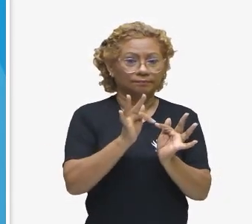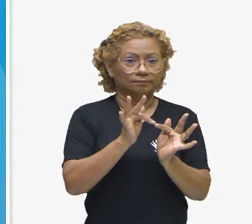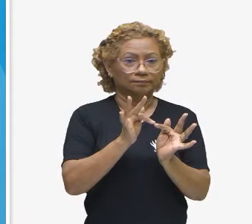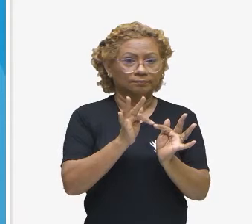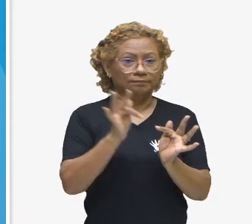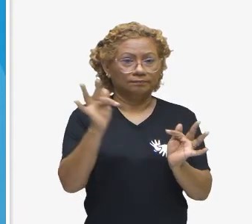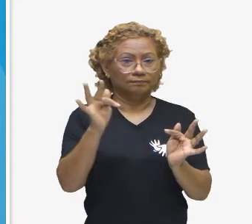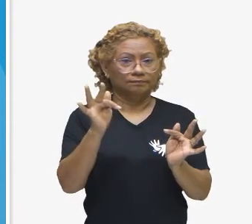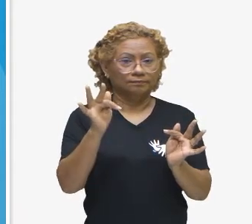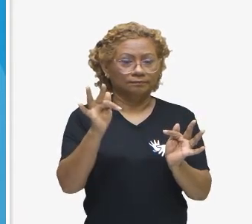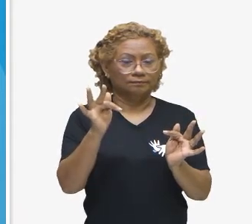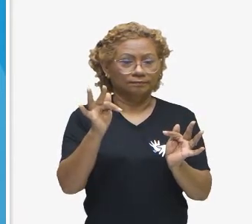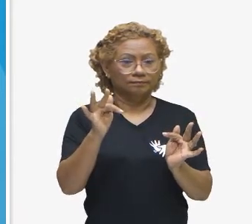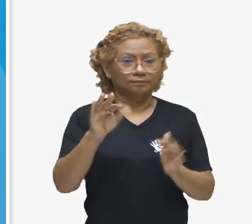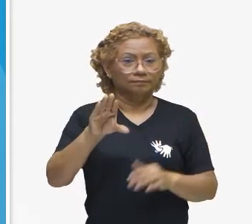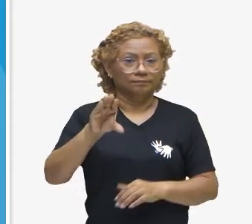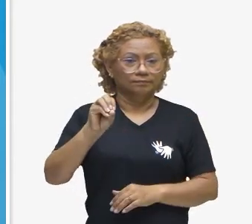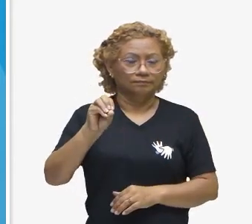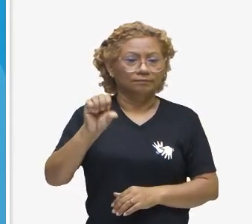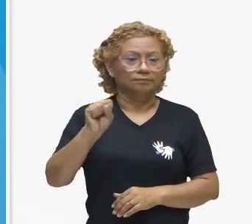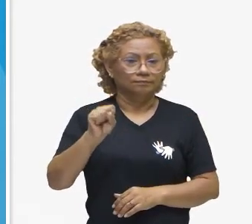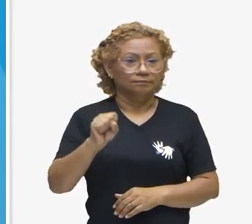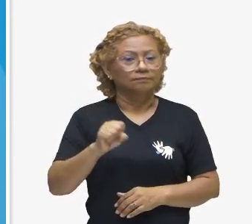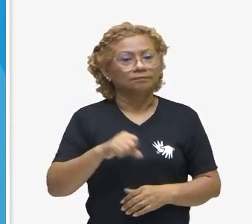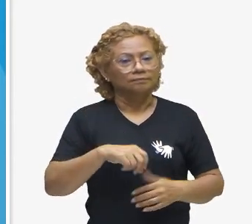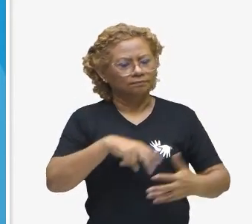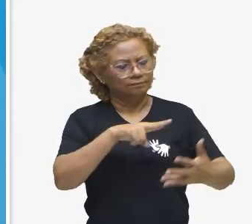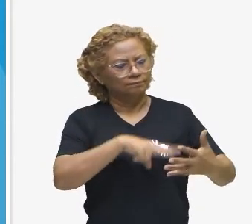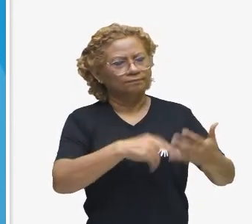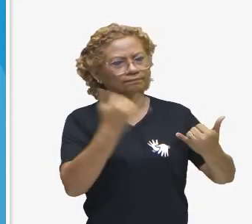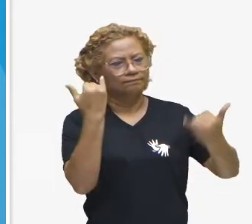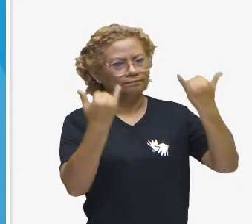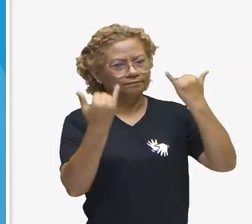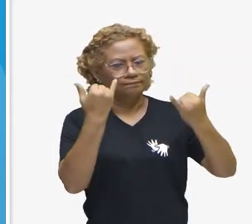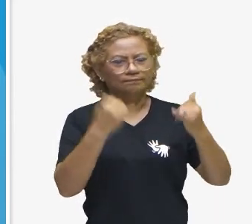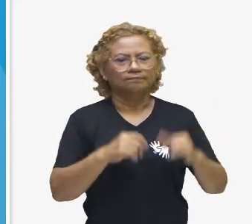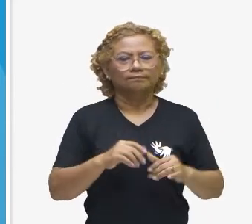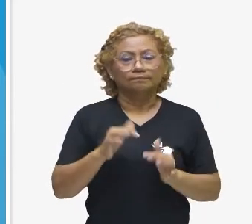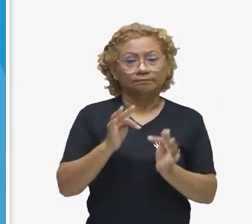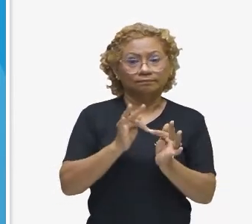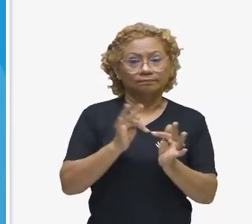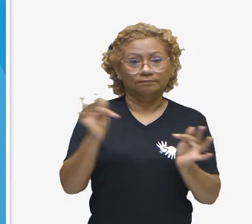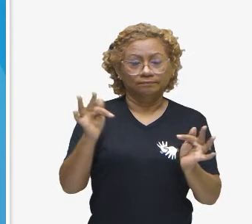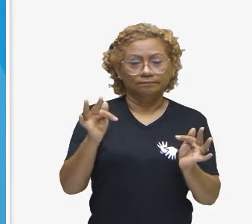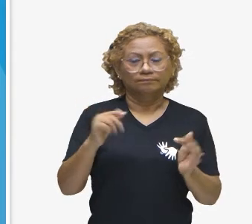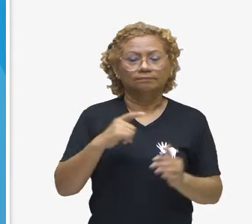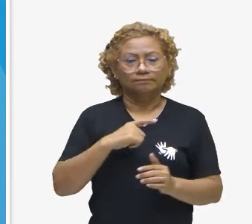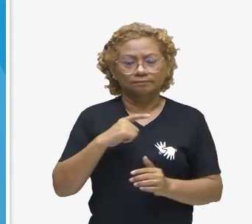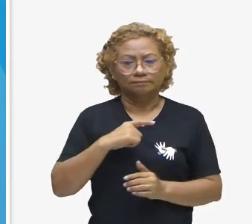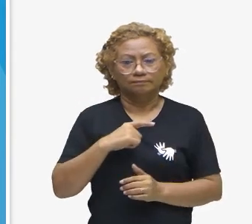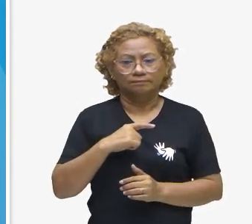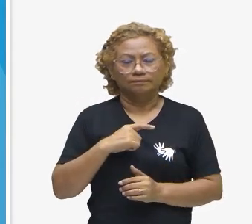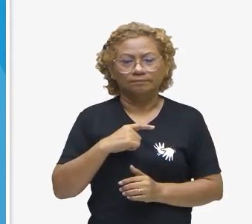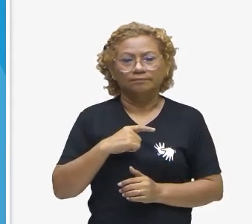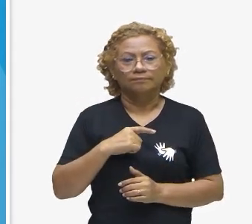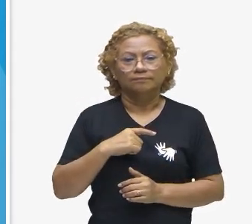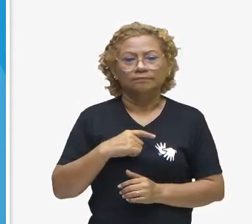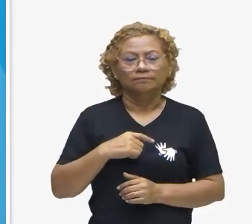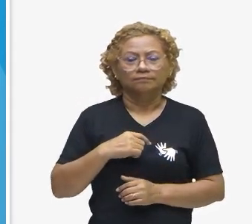Temos aí que a função cosseno é uma função periódica onde sua imagem está dentro do